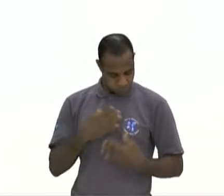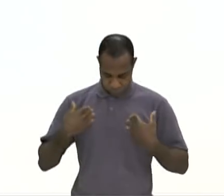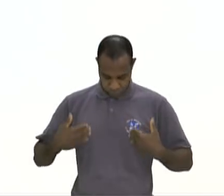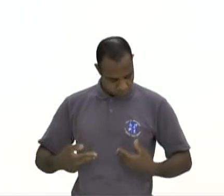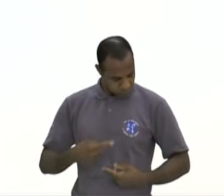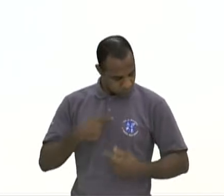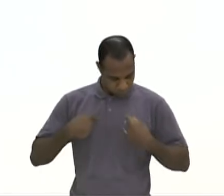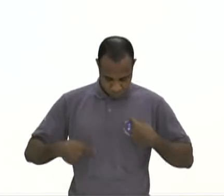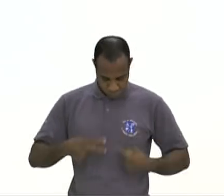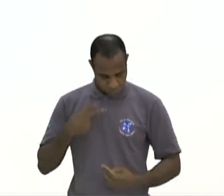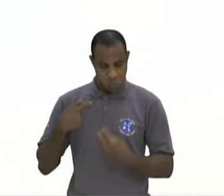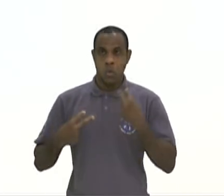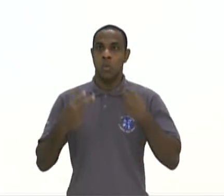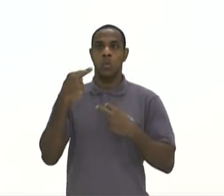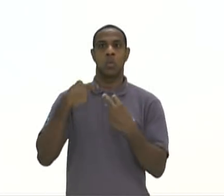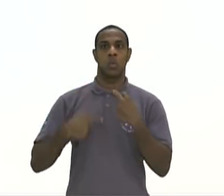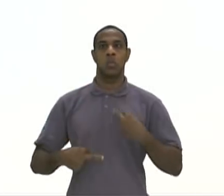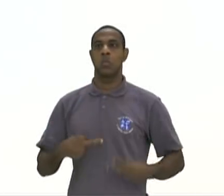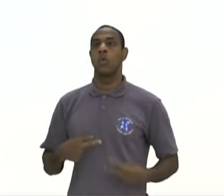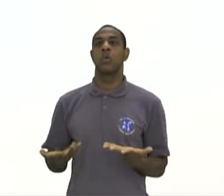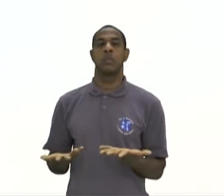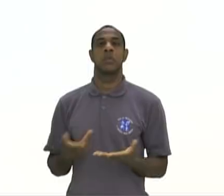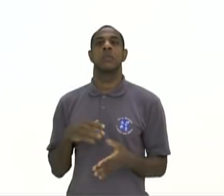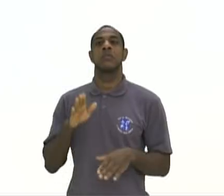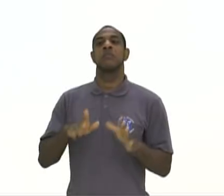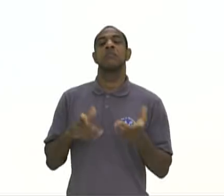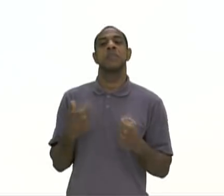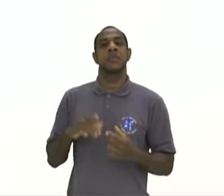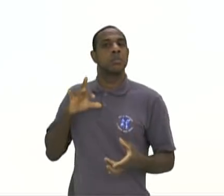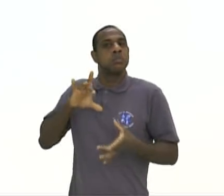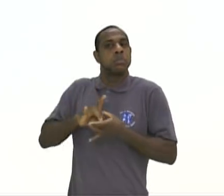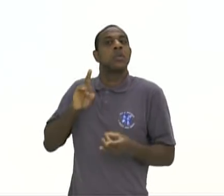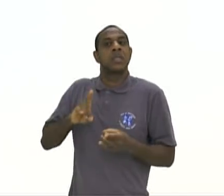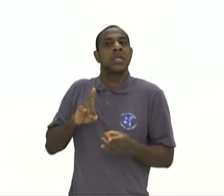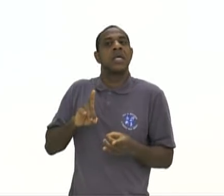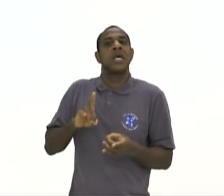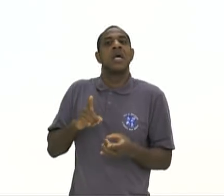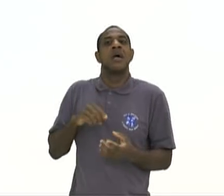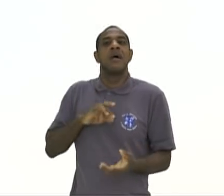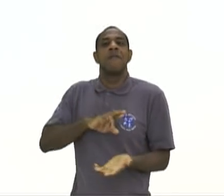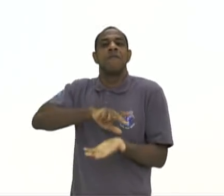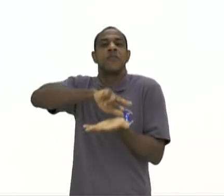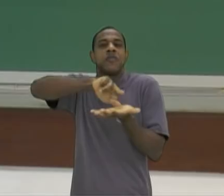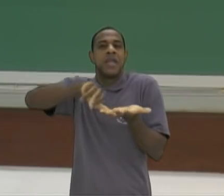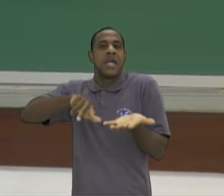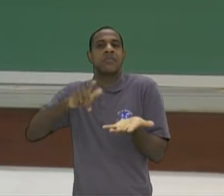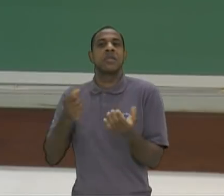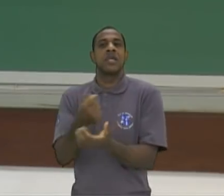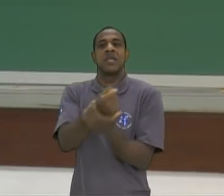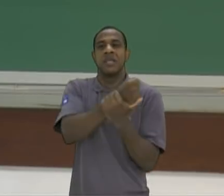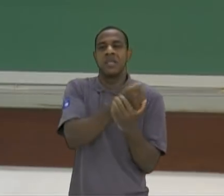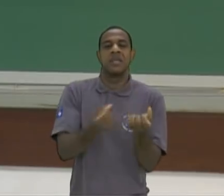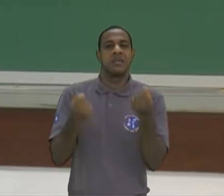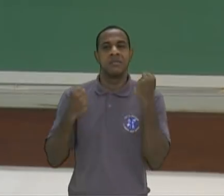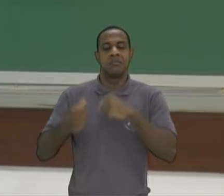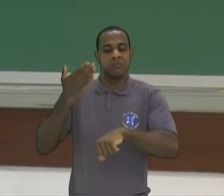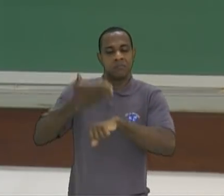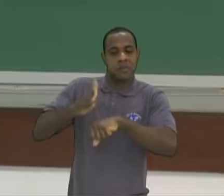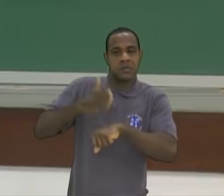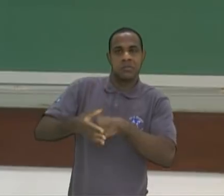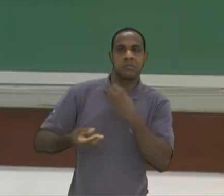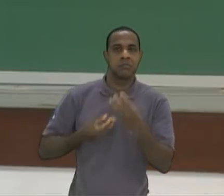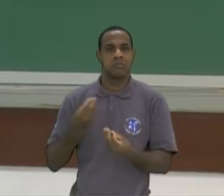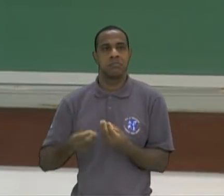como são alguns princípios de vários tipos de ginástica. Dentro da antiginástica nós também temos esses princípios, né, que foram retratados aqui